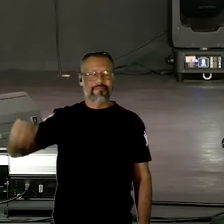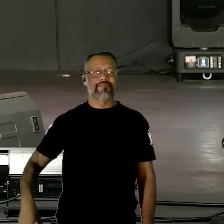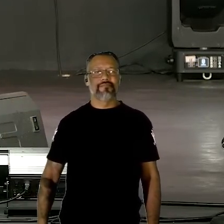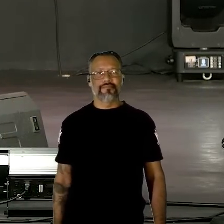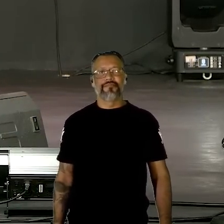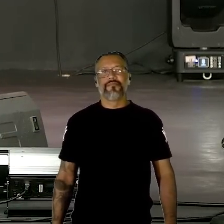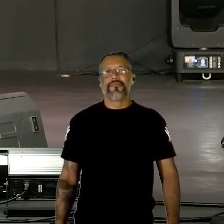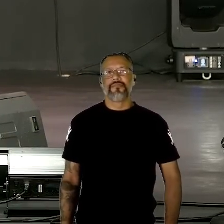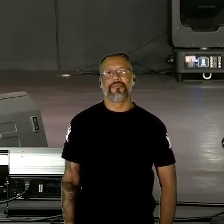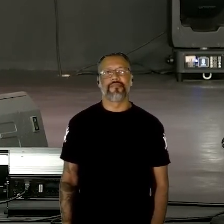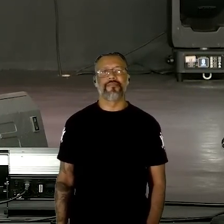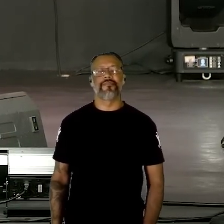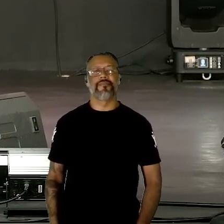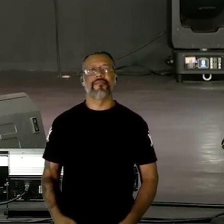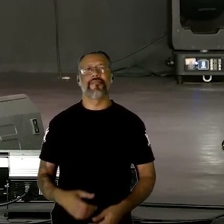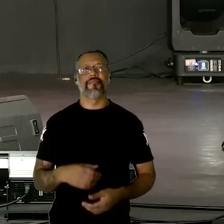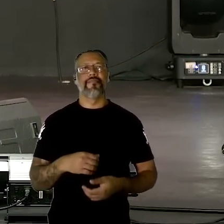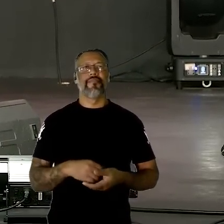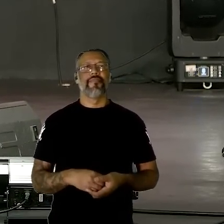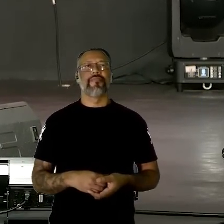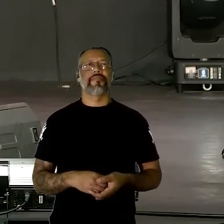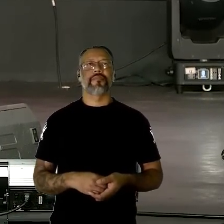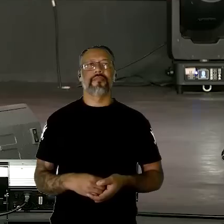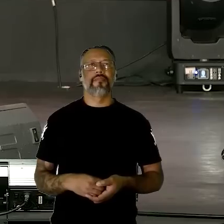para nós orarmos